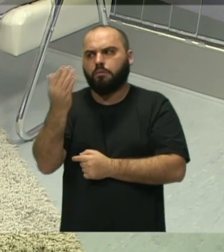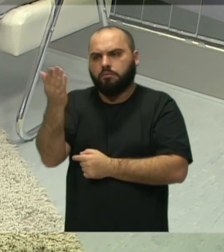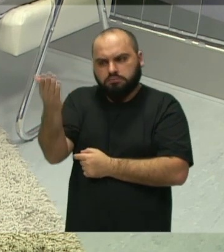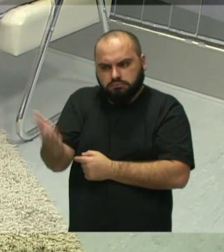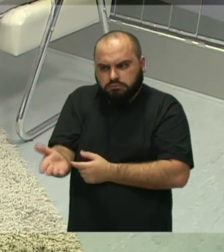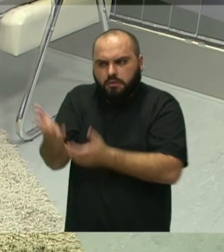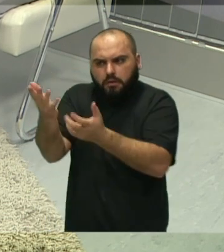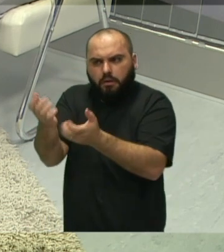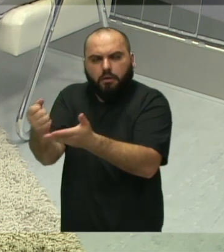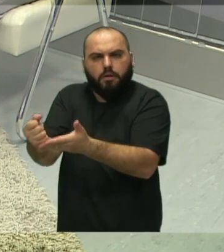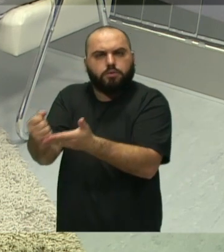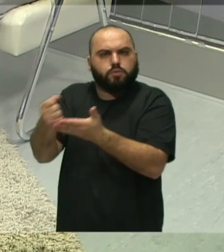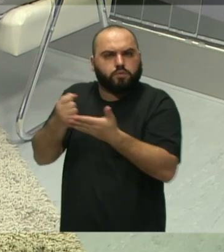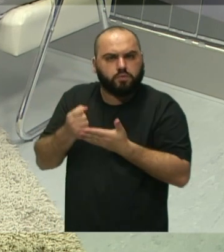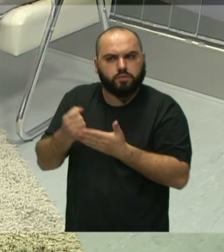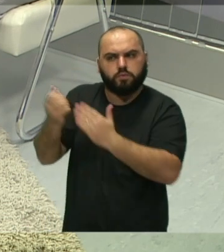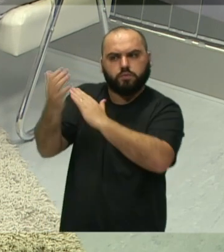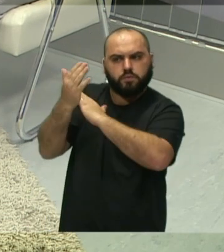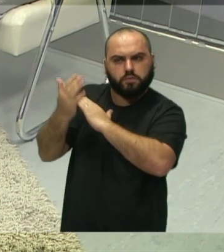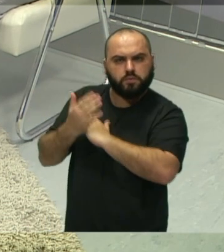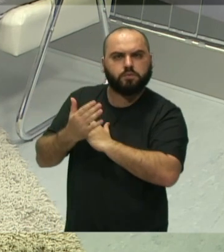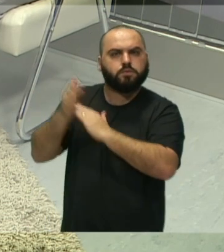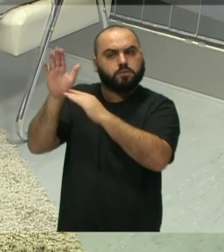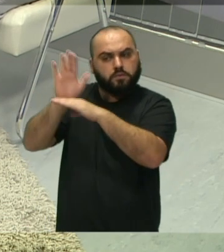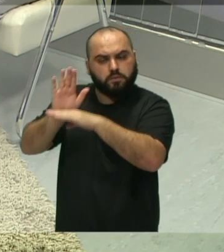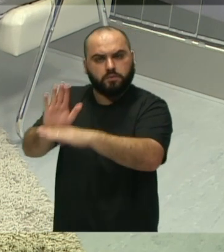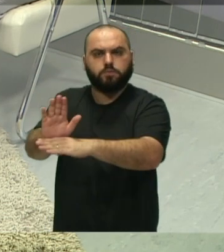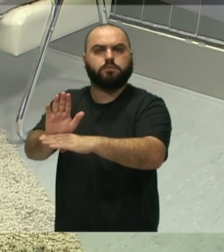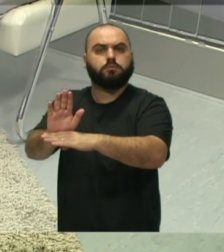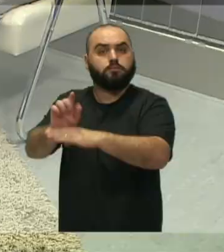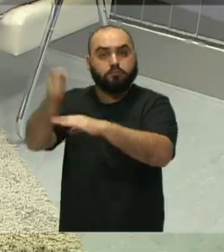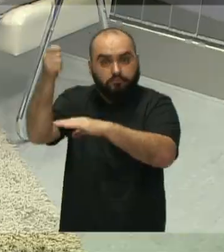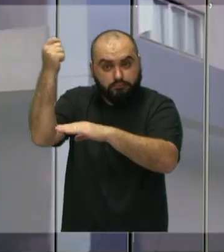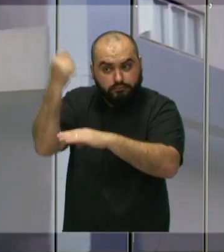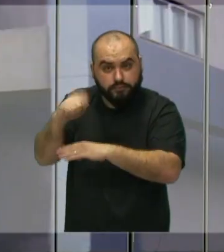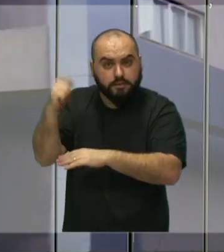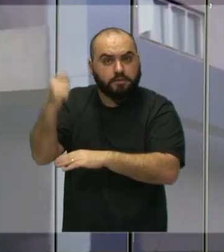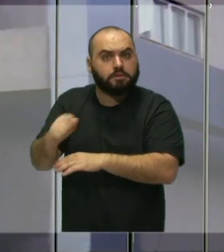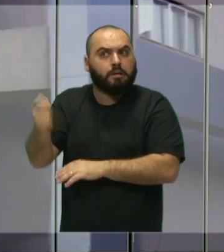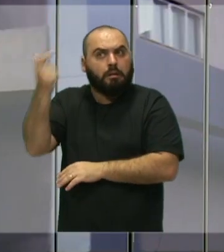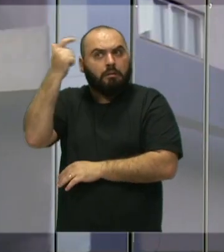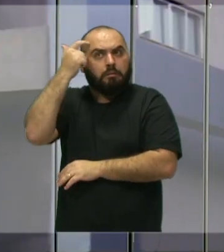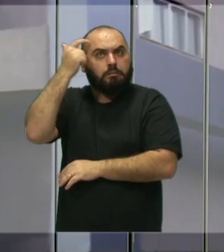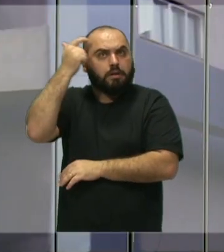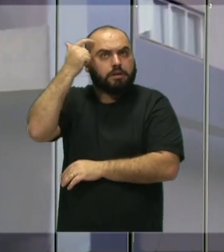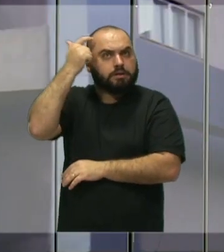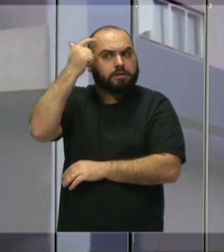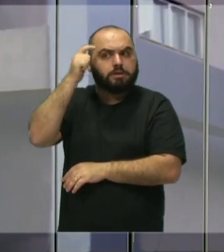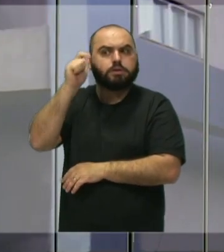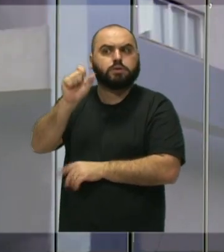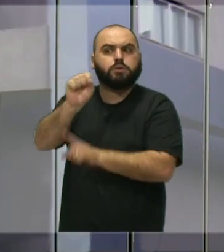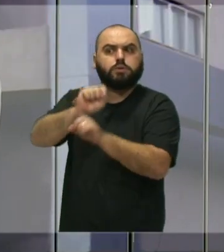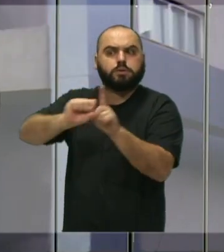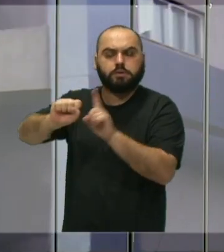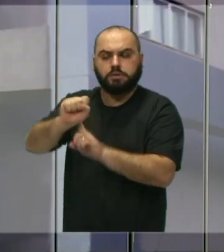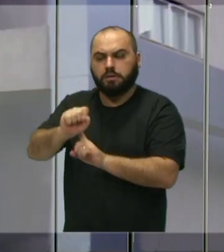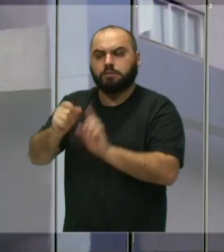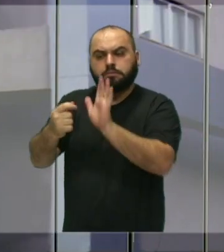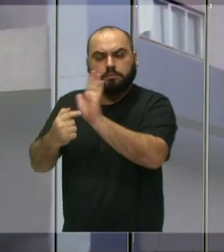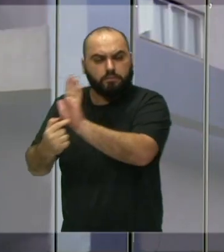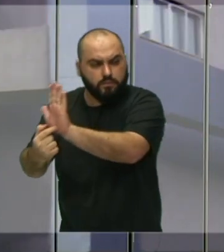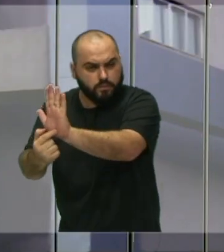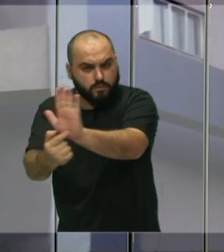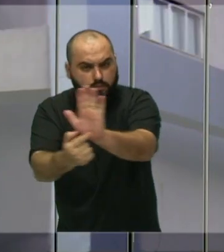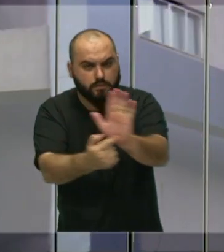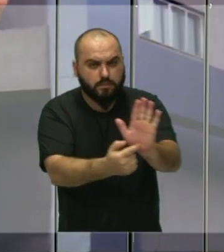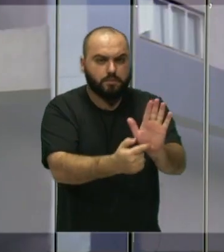colabora, óbvio que a gente, enquanto cidadãos, temos também que forjar o pensamento da sociedade, né, mostrando